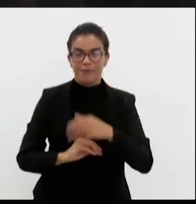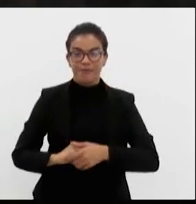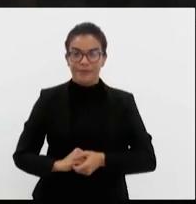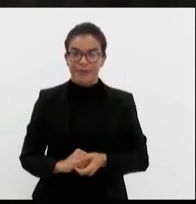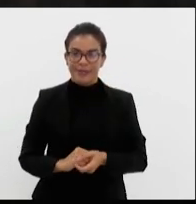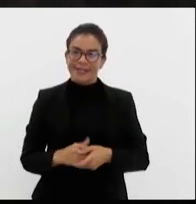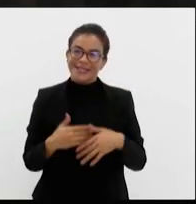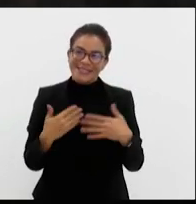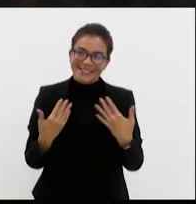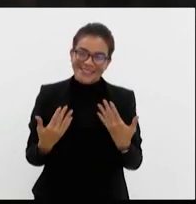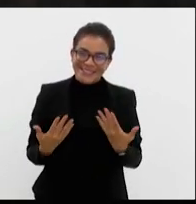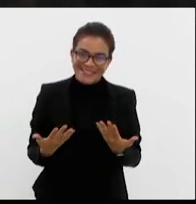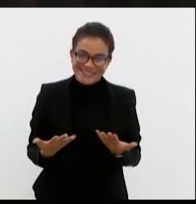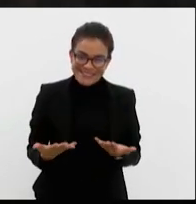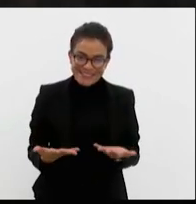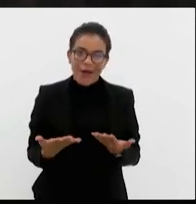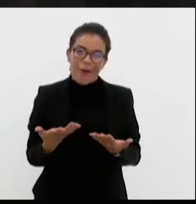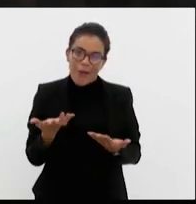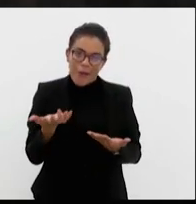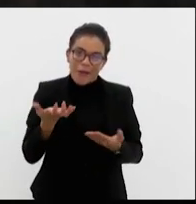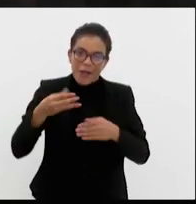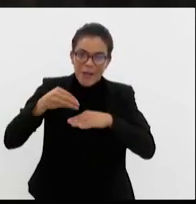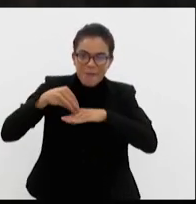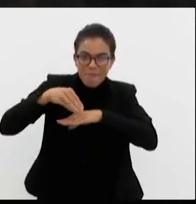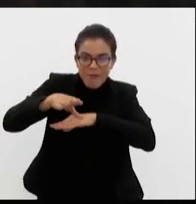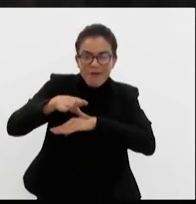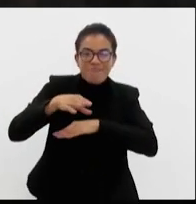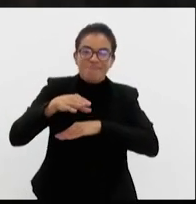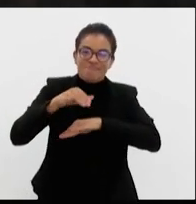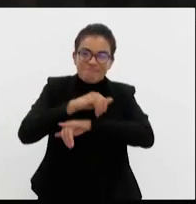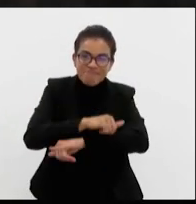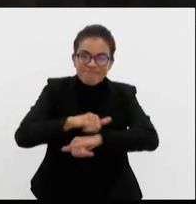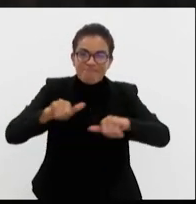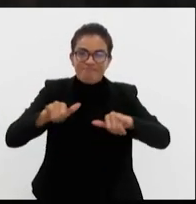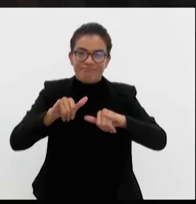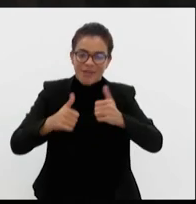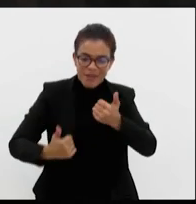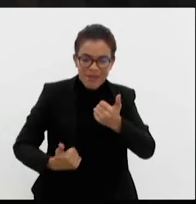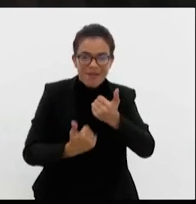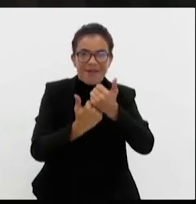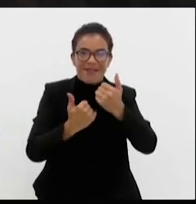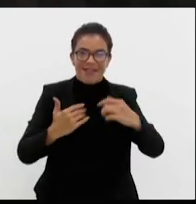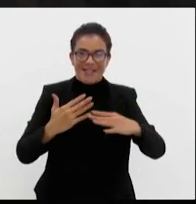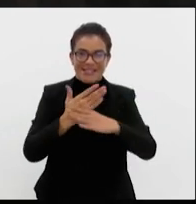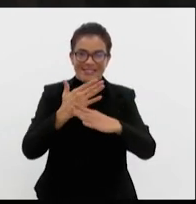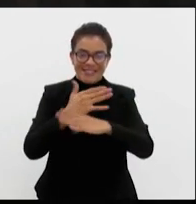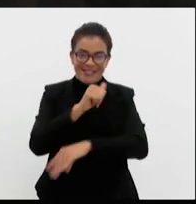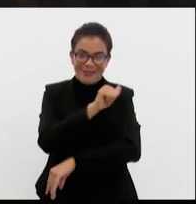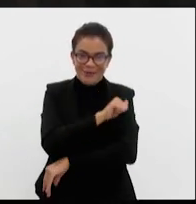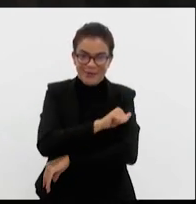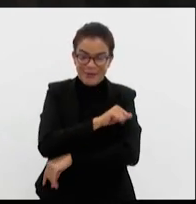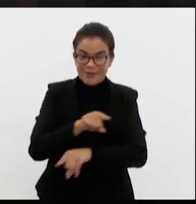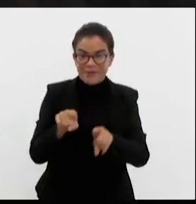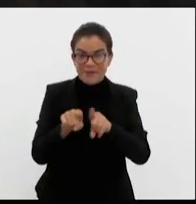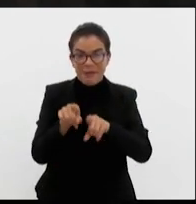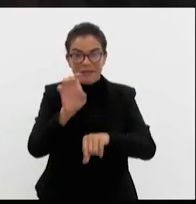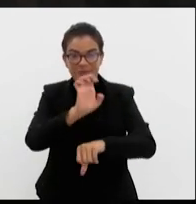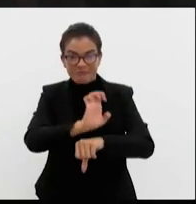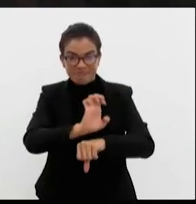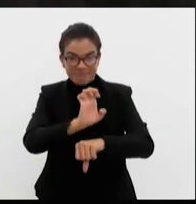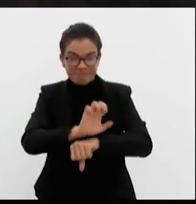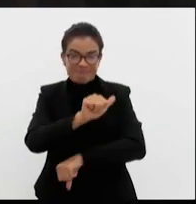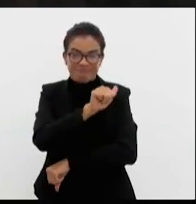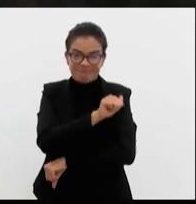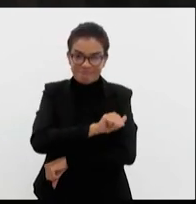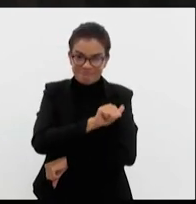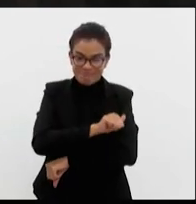fazer esse registro, né, a favor da nossa cidade, a favor do nosso estado